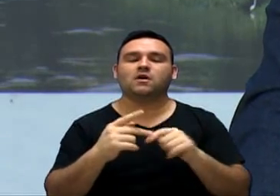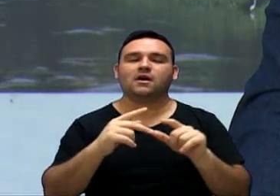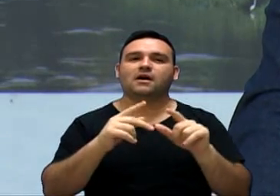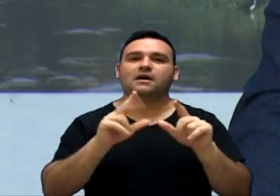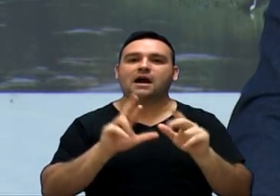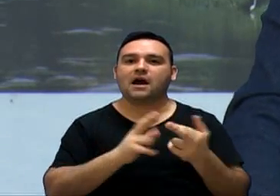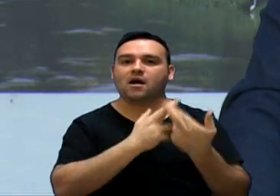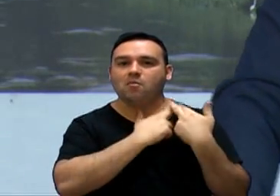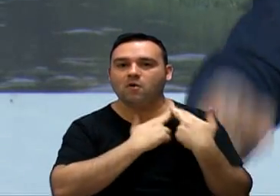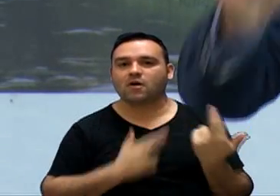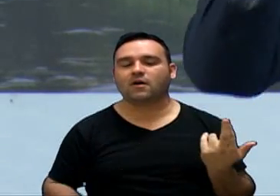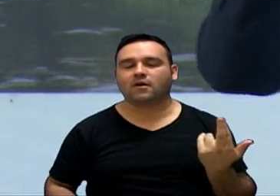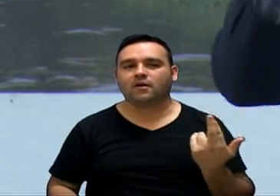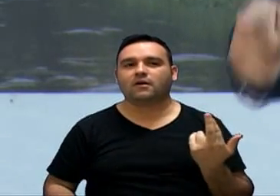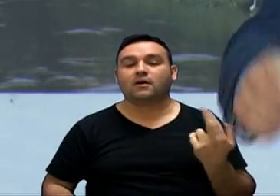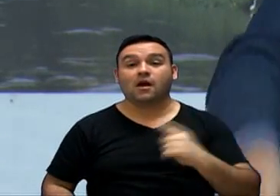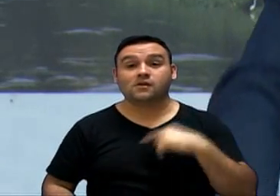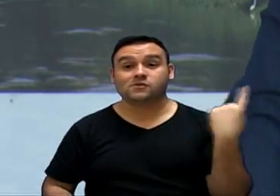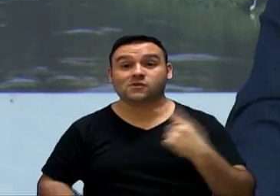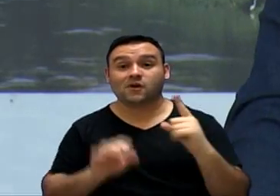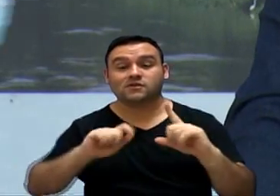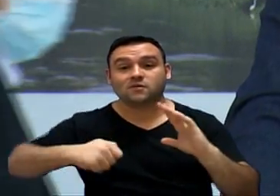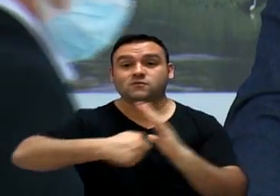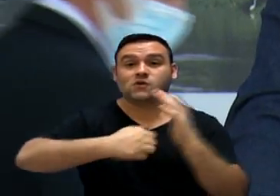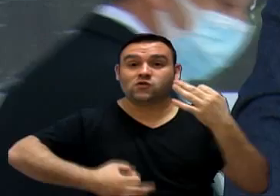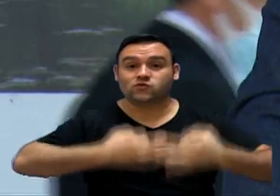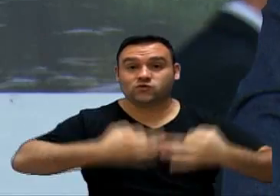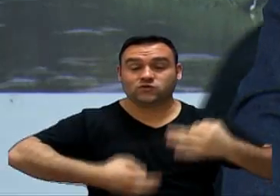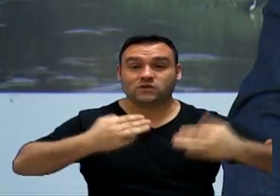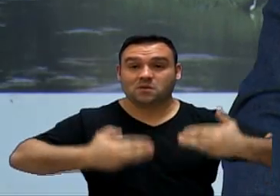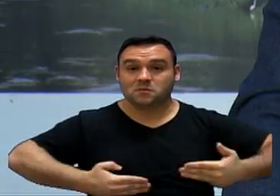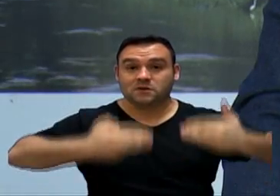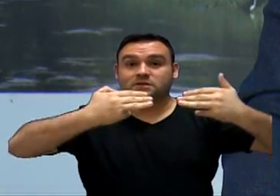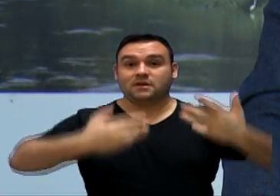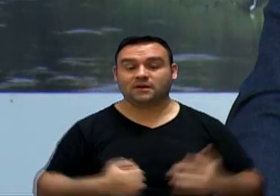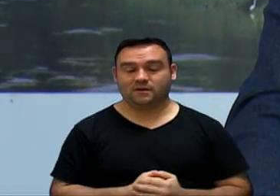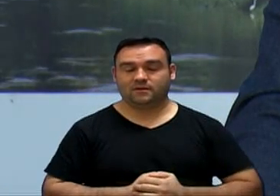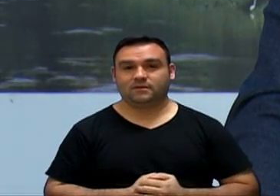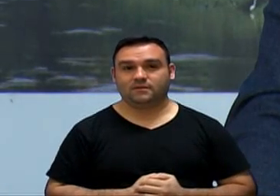responsabilidade, nossa ação na justiça, no Ministério Público.